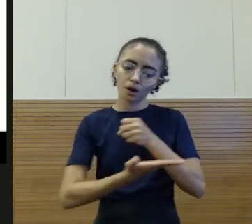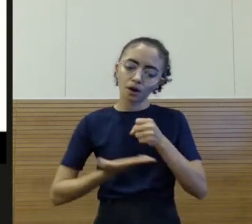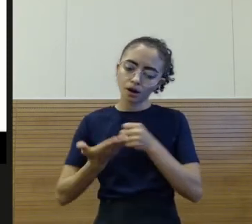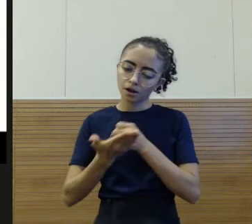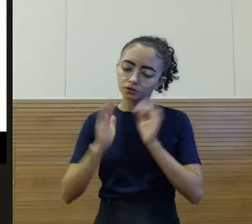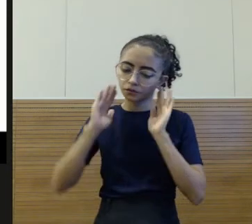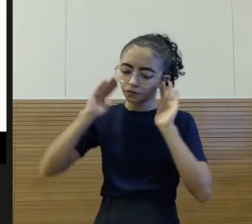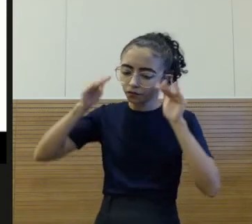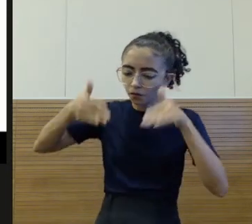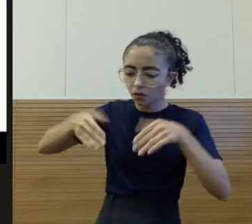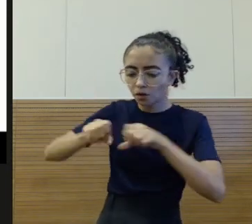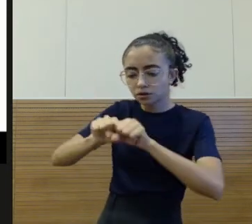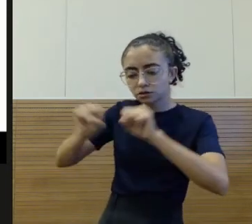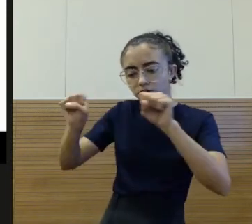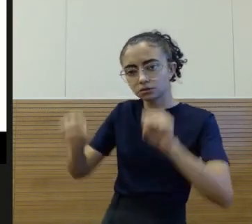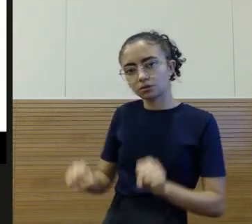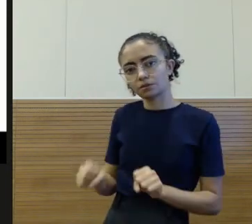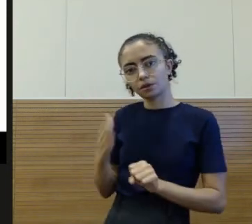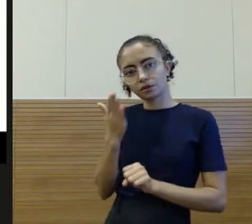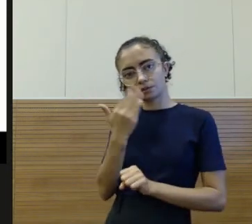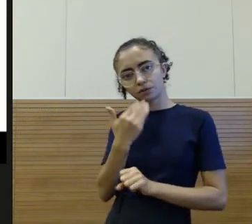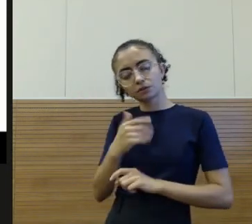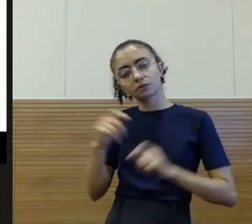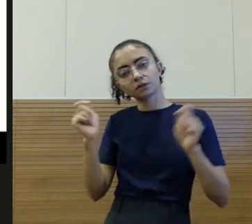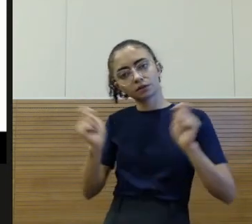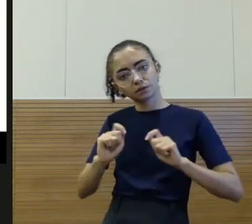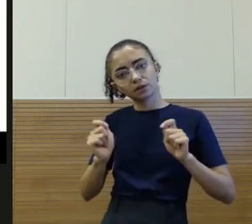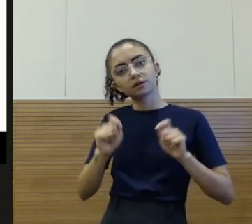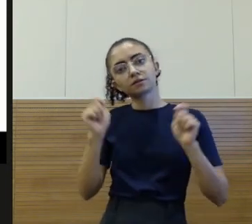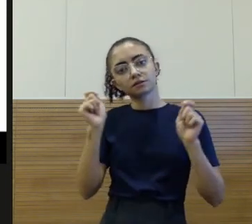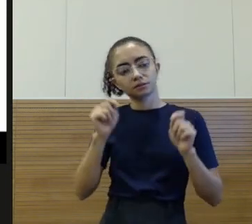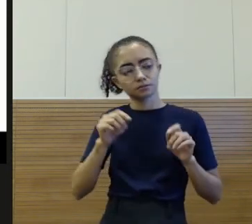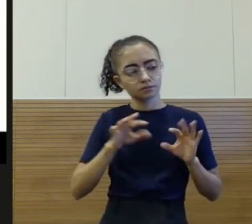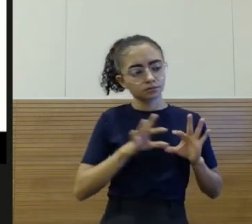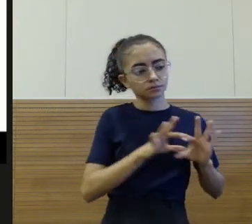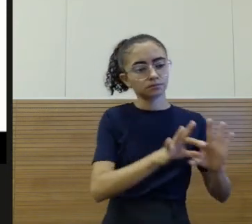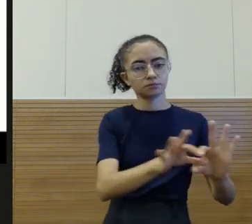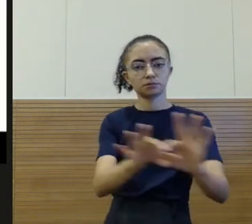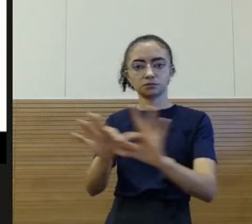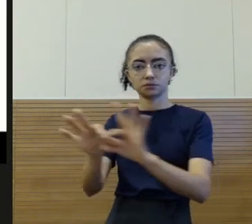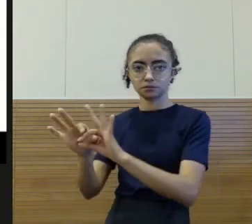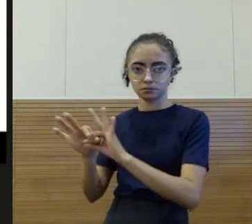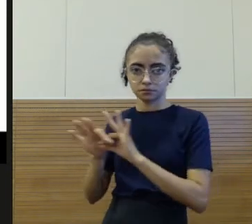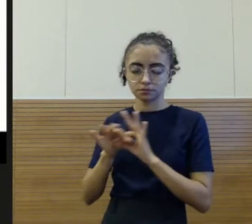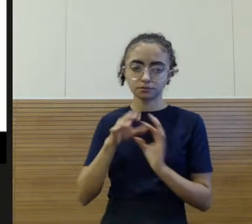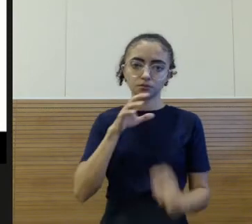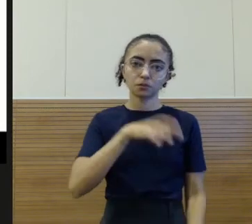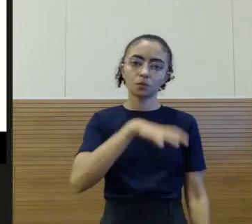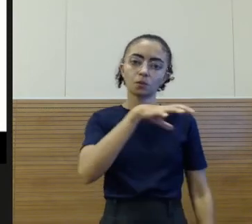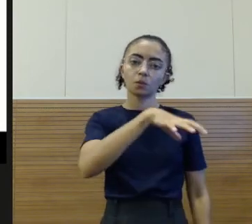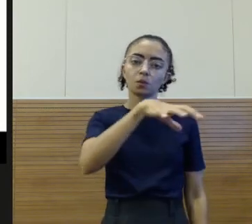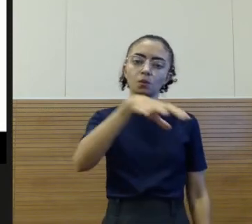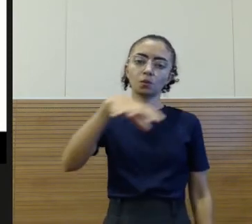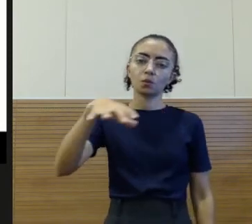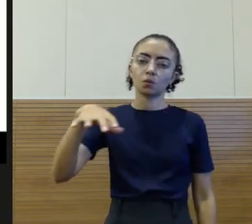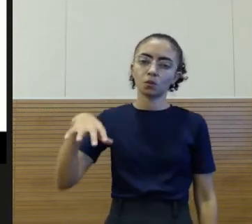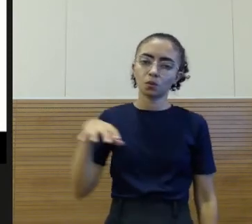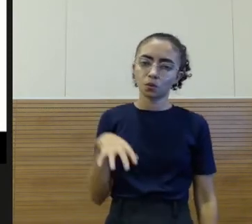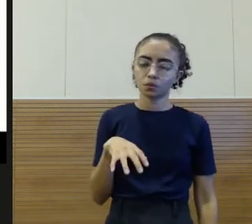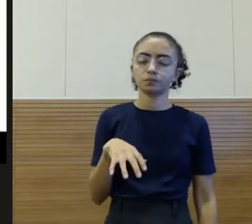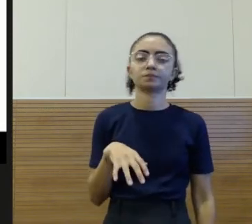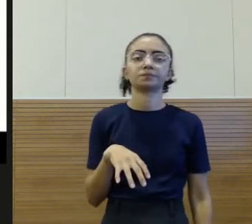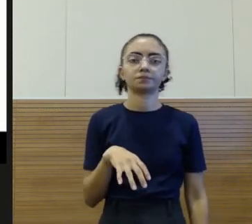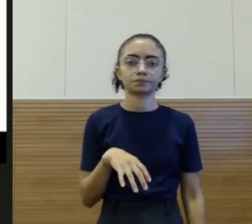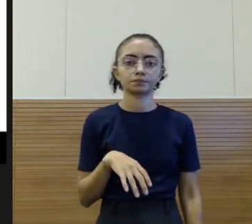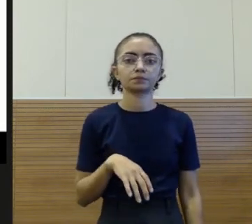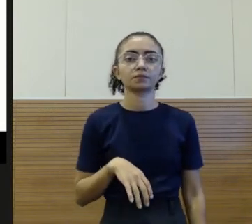uma forma que, sim, seja multissetorial. Ou seja, a senhora Cecília Gamboa comentou como, desde